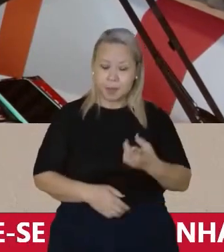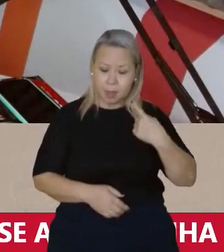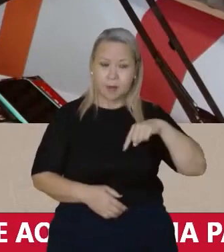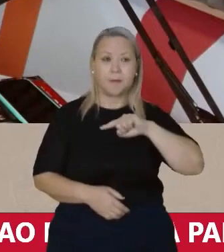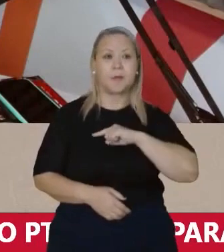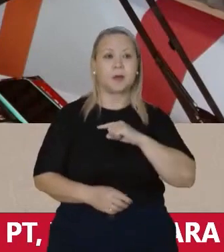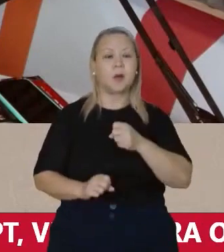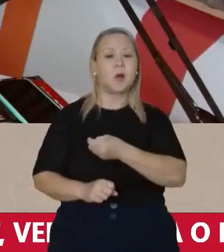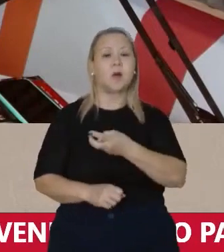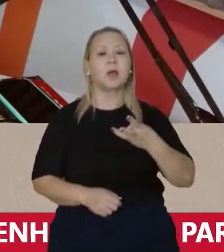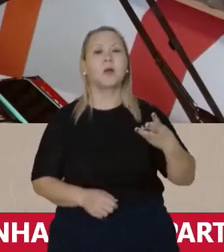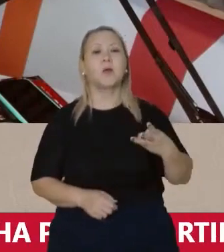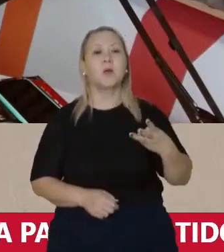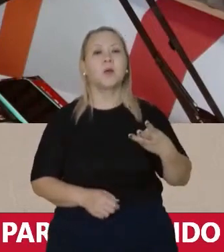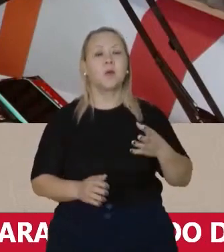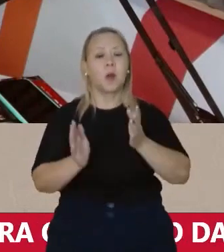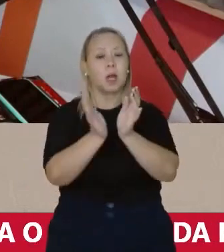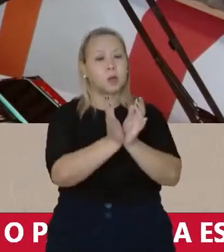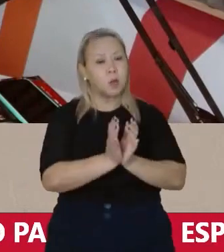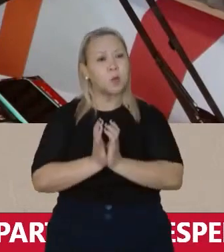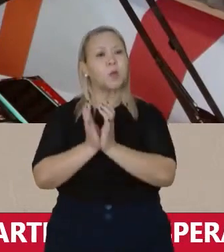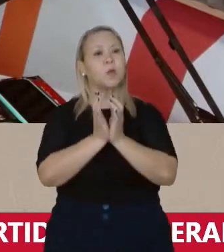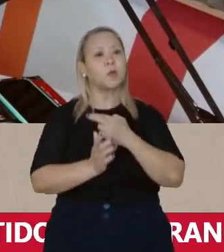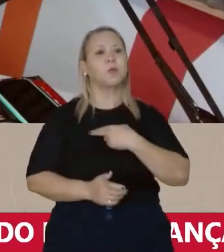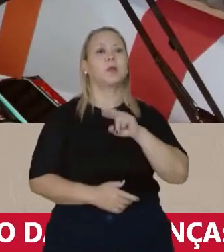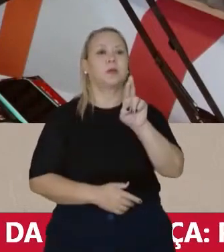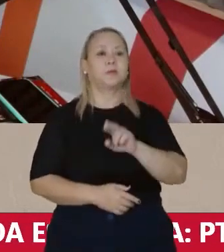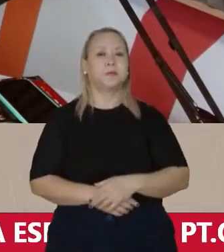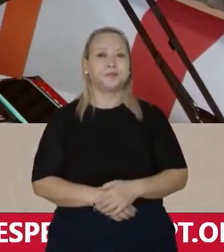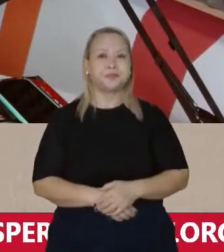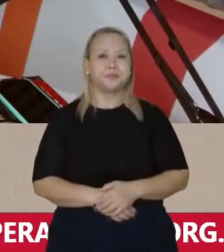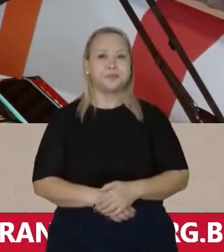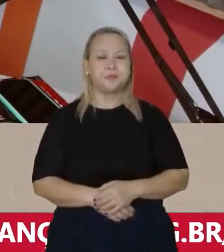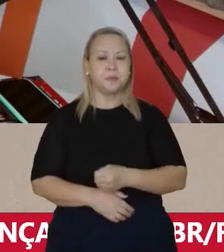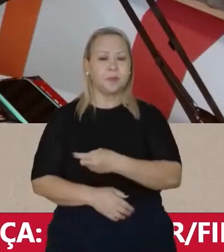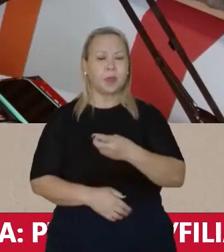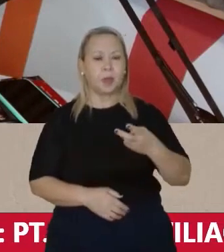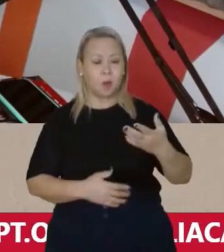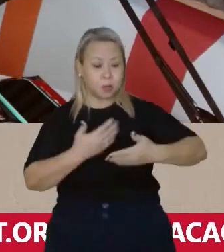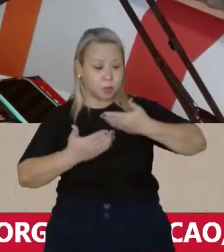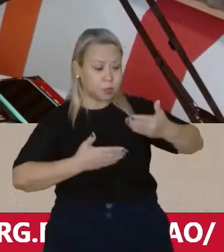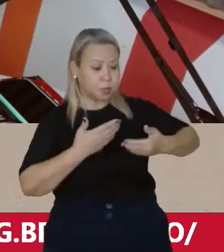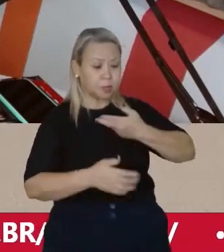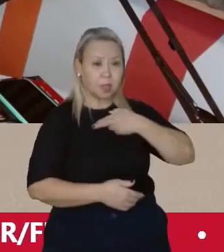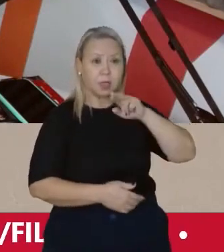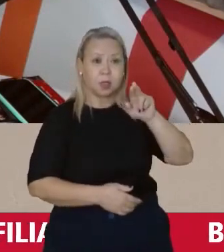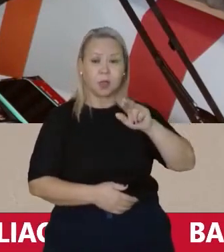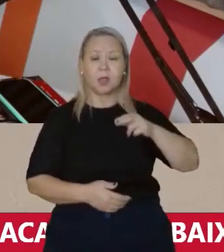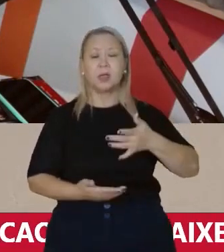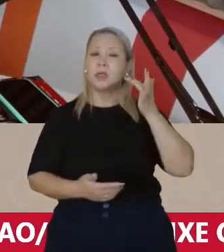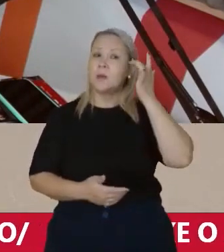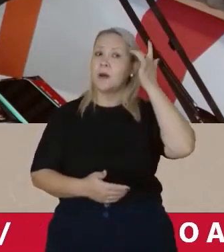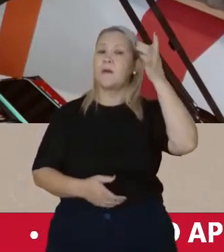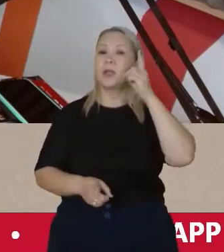nós, enquanto coletivo de religiões, né? Enquanto interreligioso, tem sido mais fácil